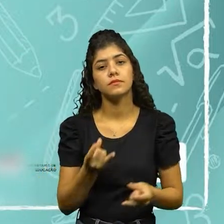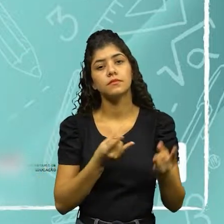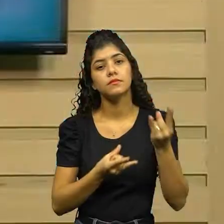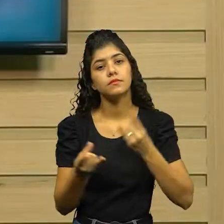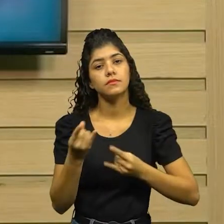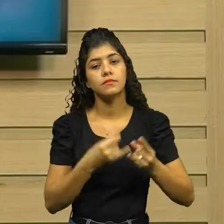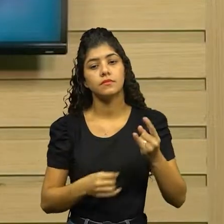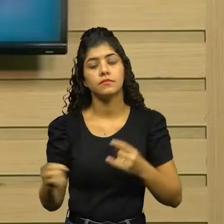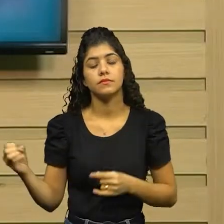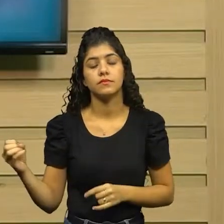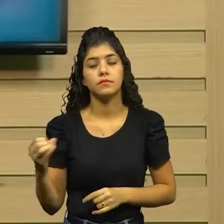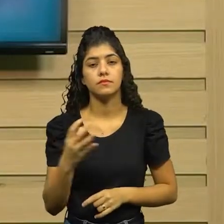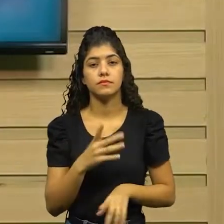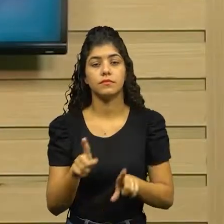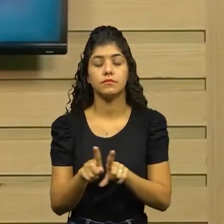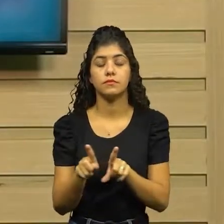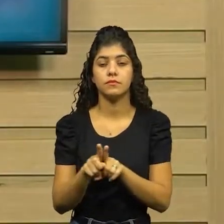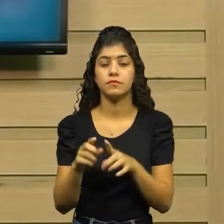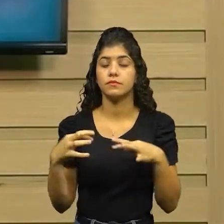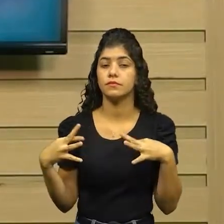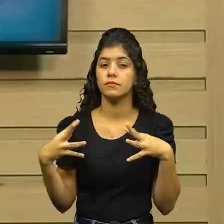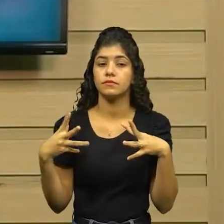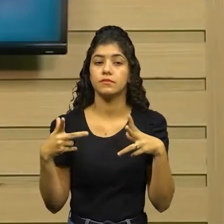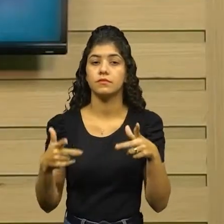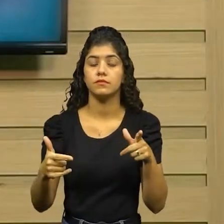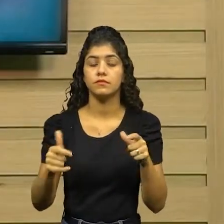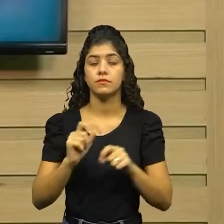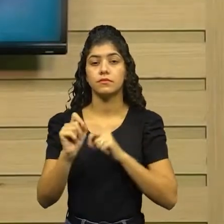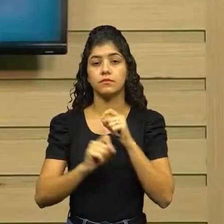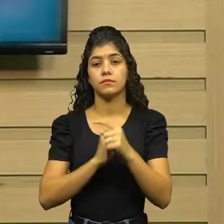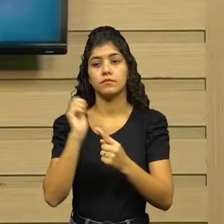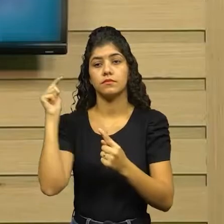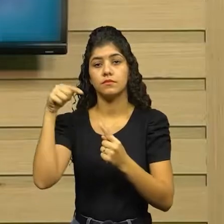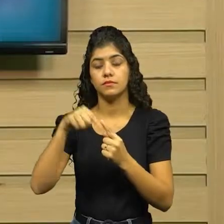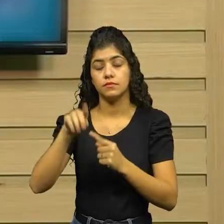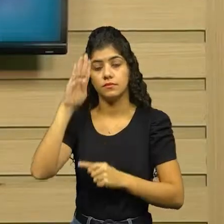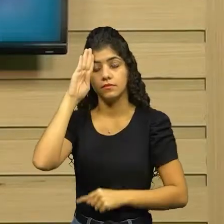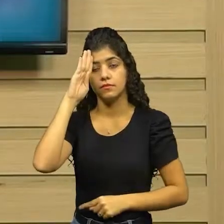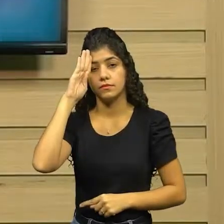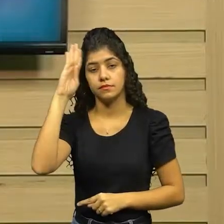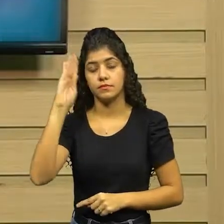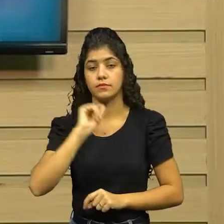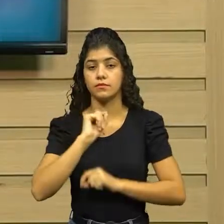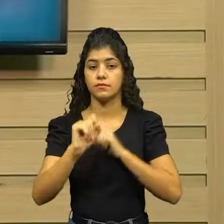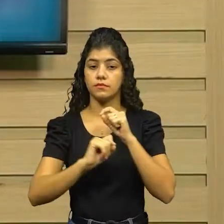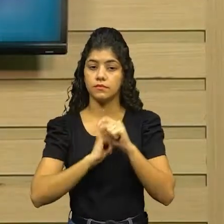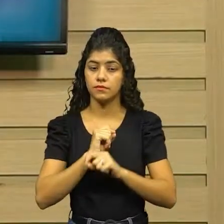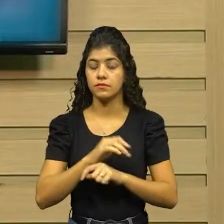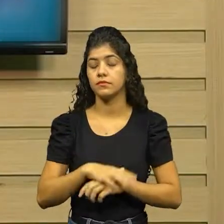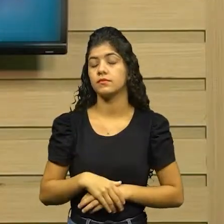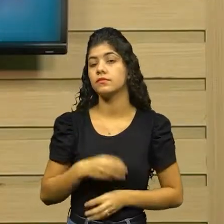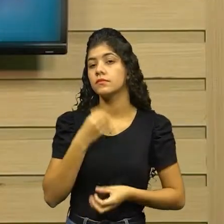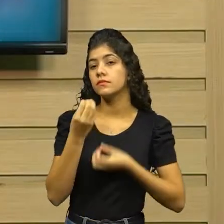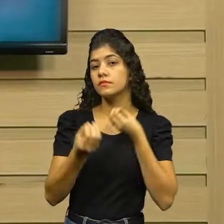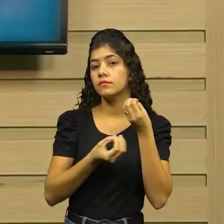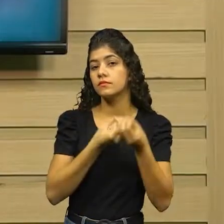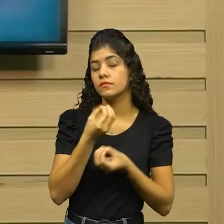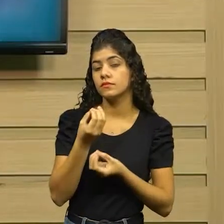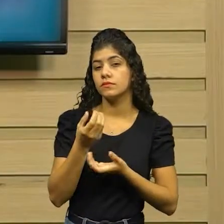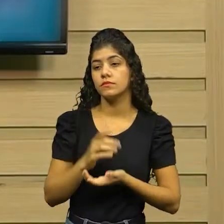clientes. Todo o objetivo principal é como é que nós vamos